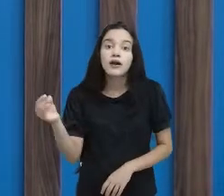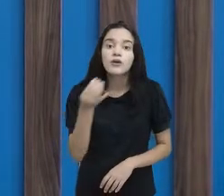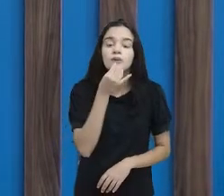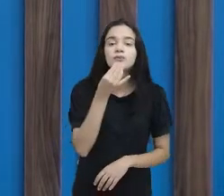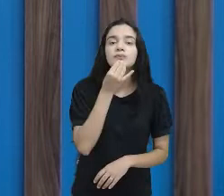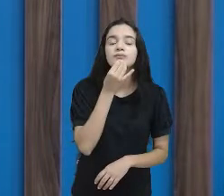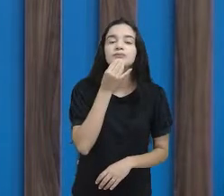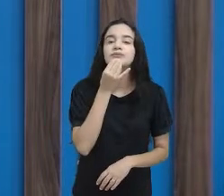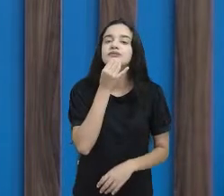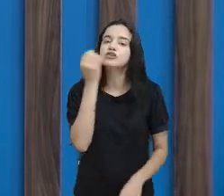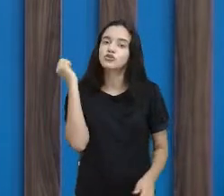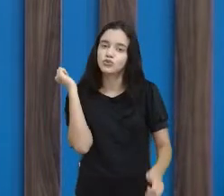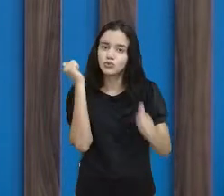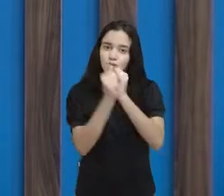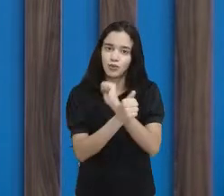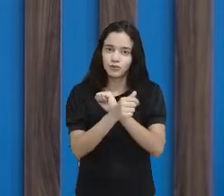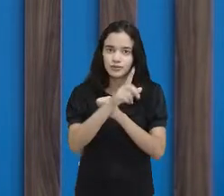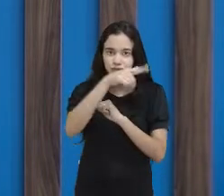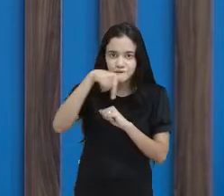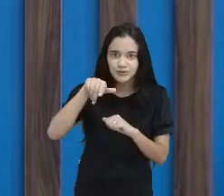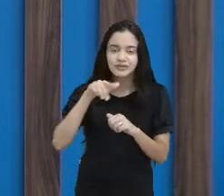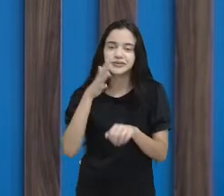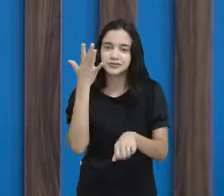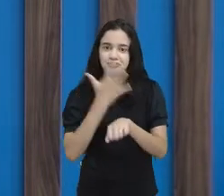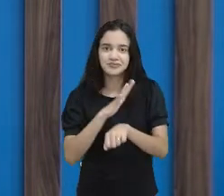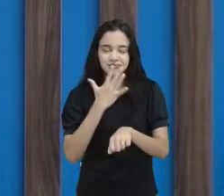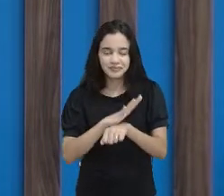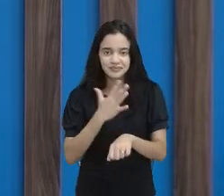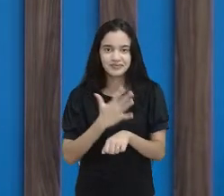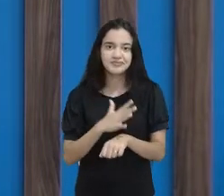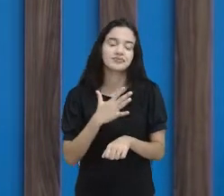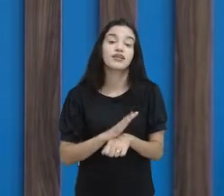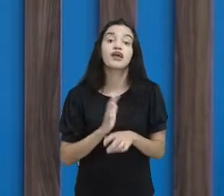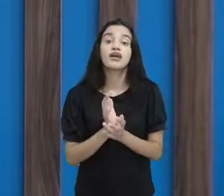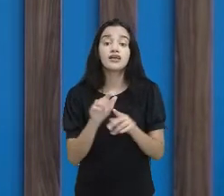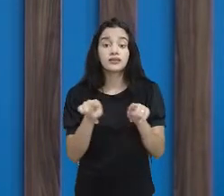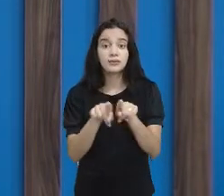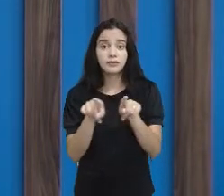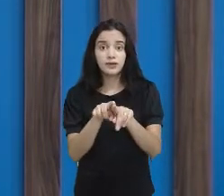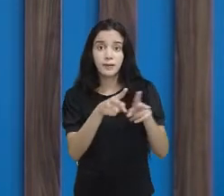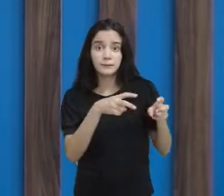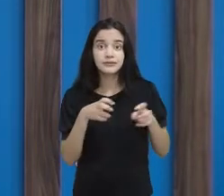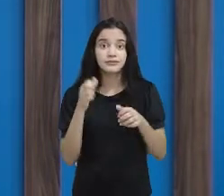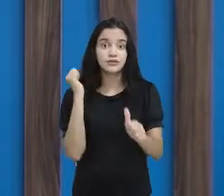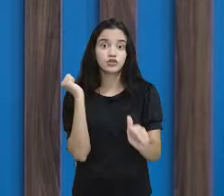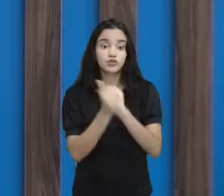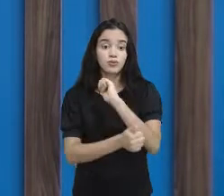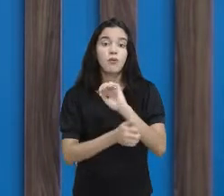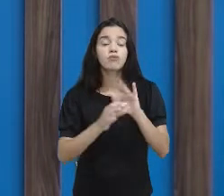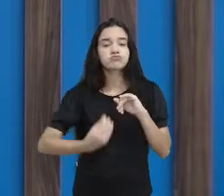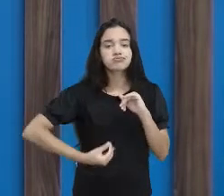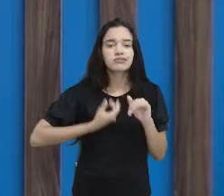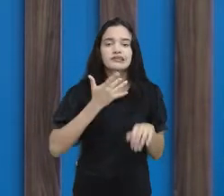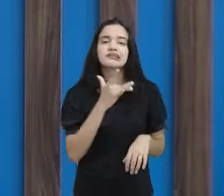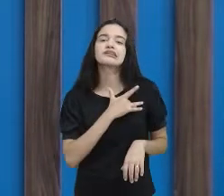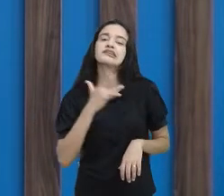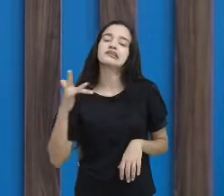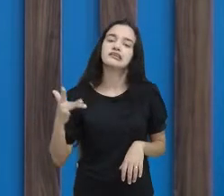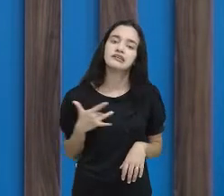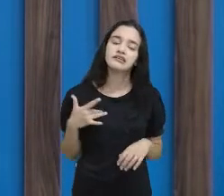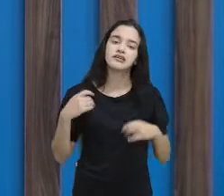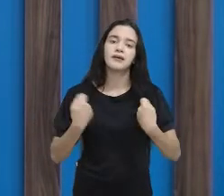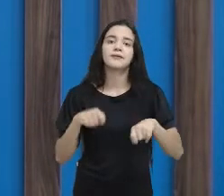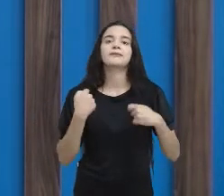oportunidade de mais um esporte aí você trabalhar, né? E perceber que esporte é vida, é saúde, gente. A gente tá